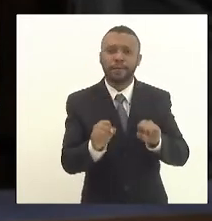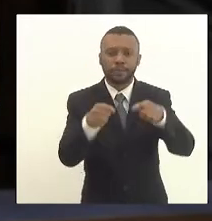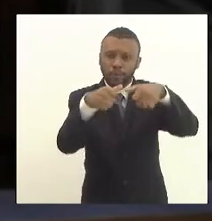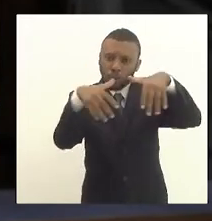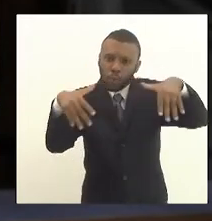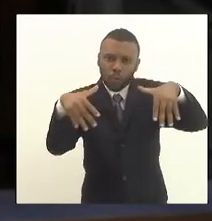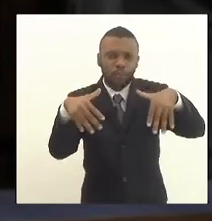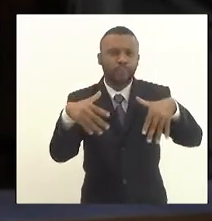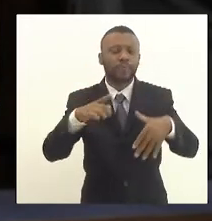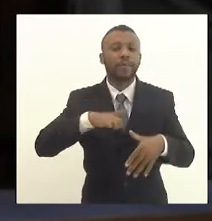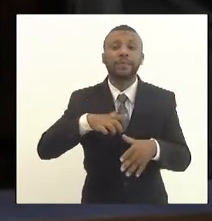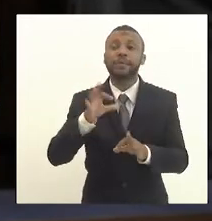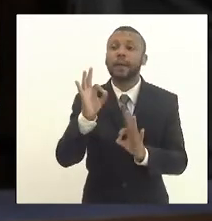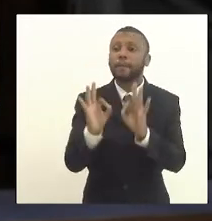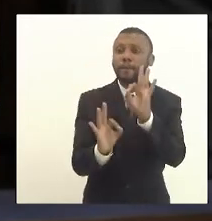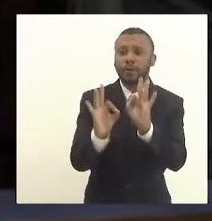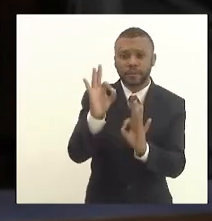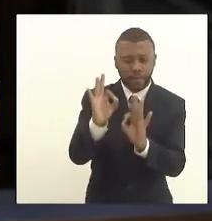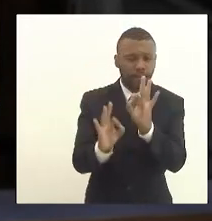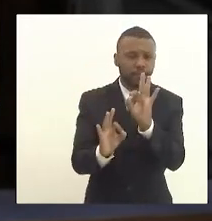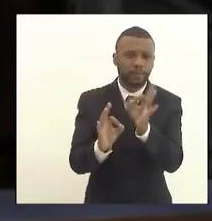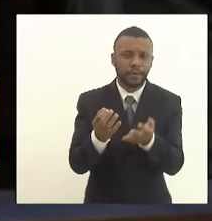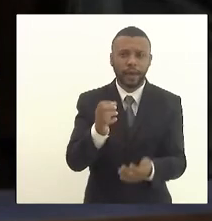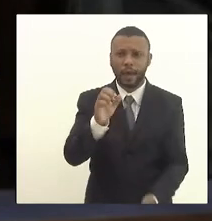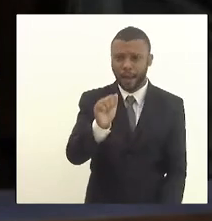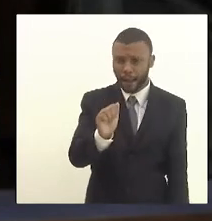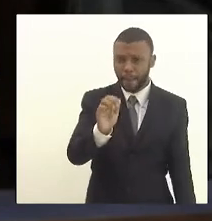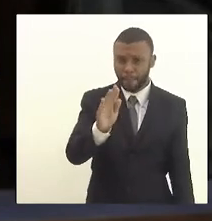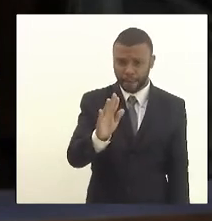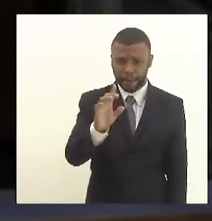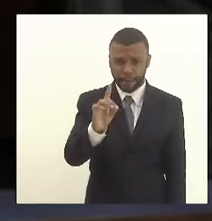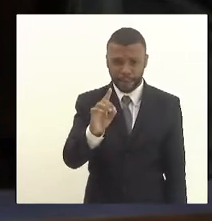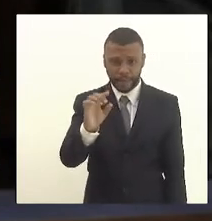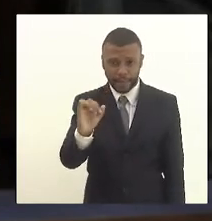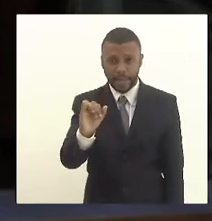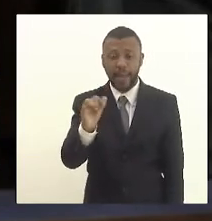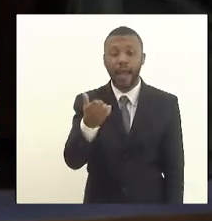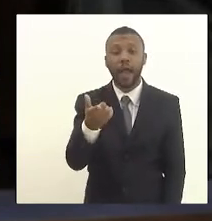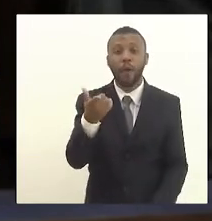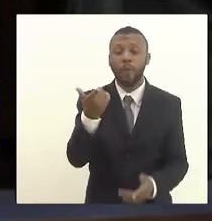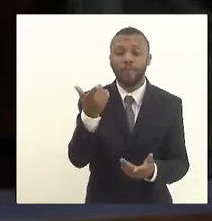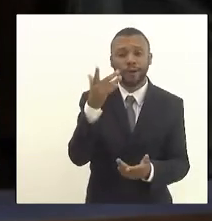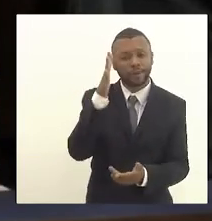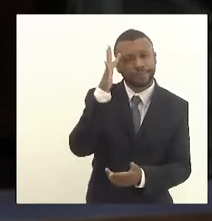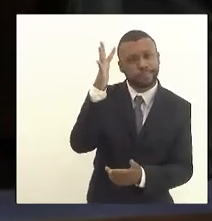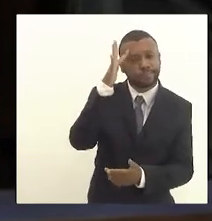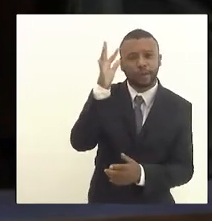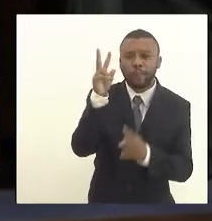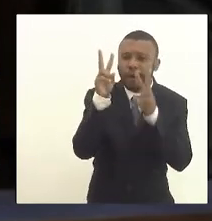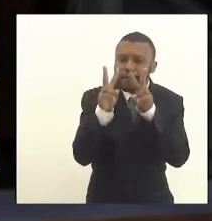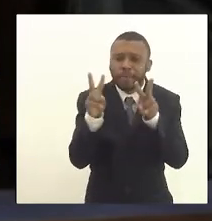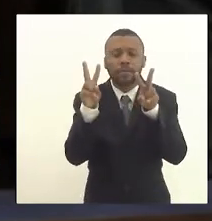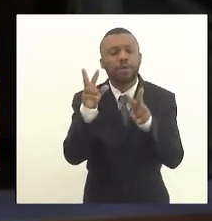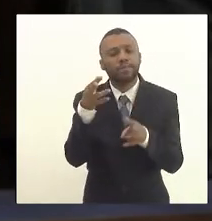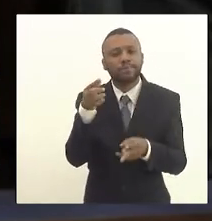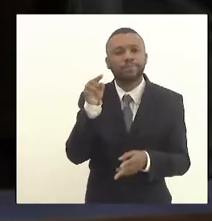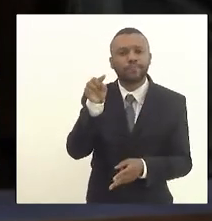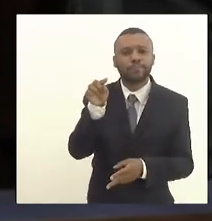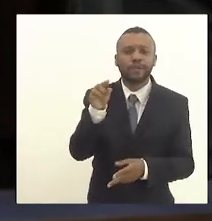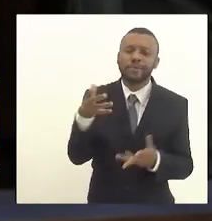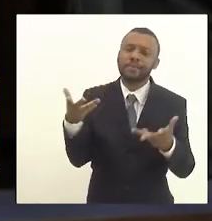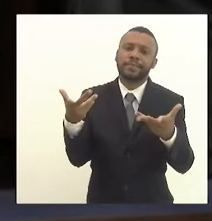BDI, eu acho uma visão fantástica, né, e eu tenho o prazer de poder trabalhar junto com a Jugano, a BDI, a